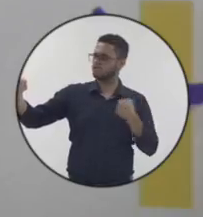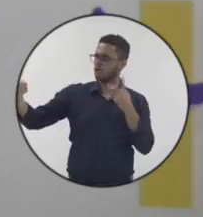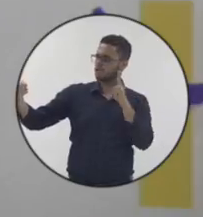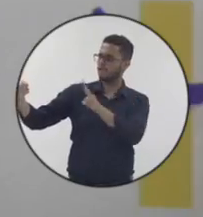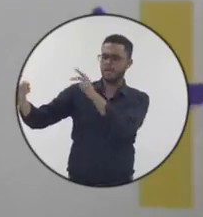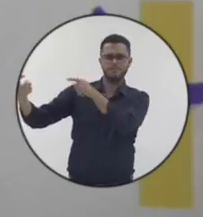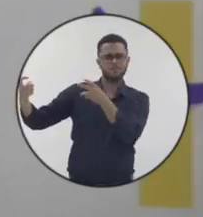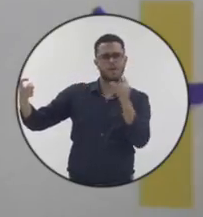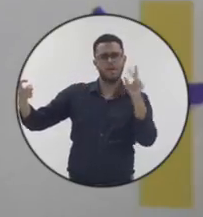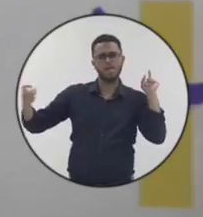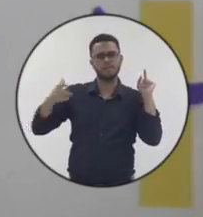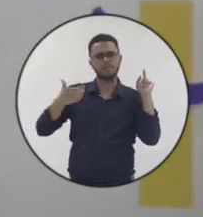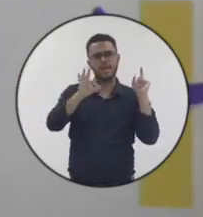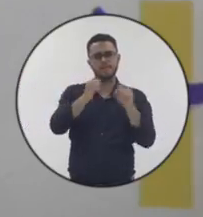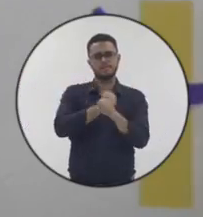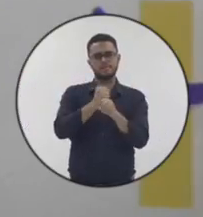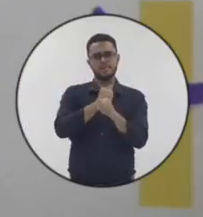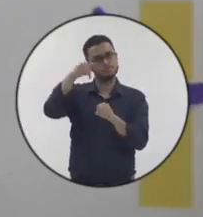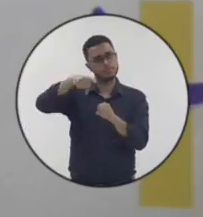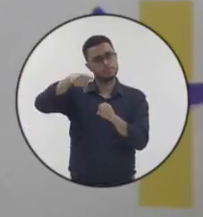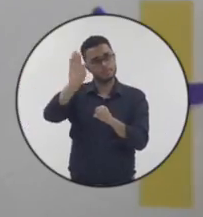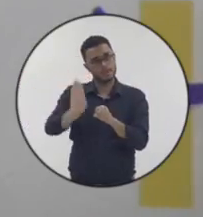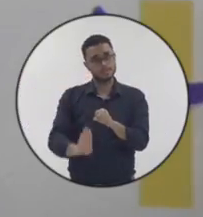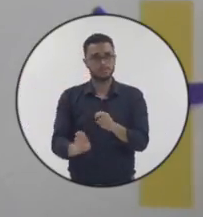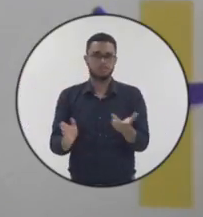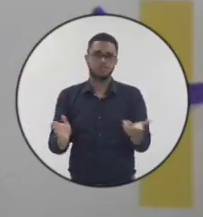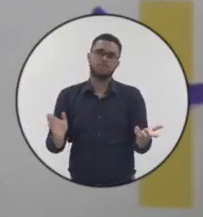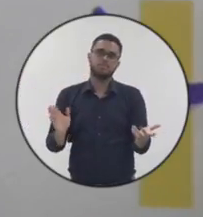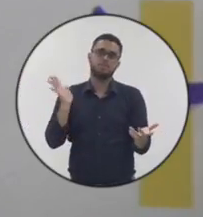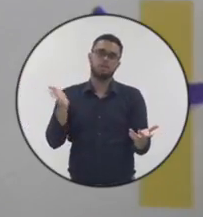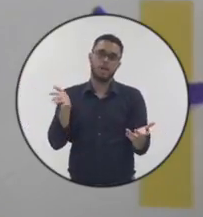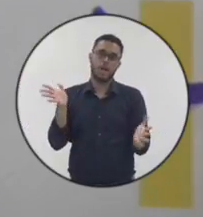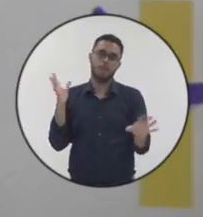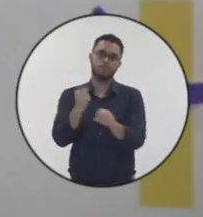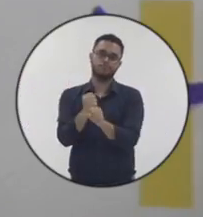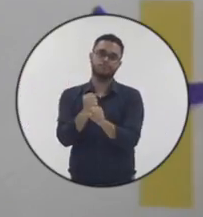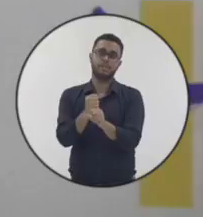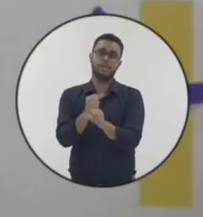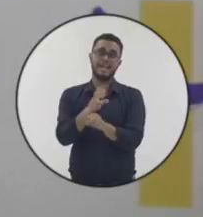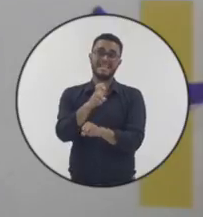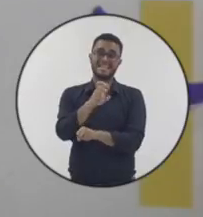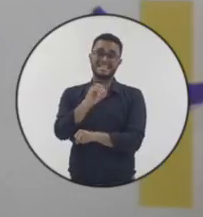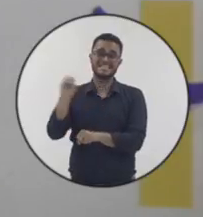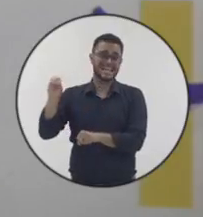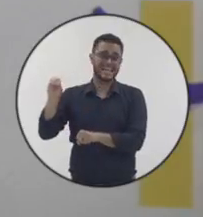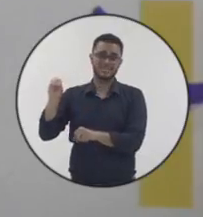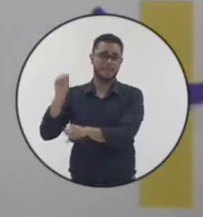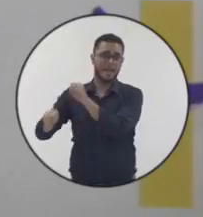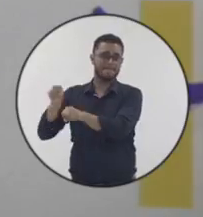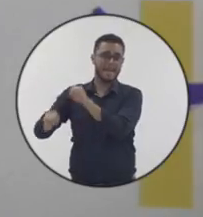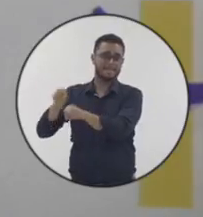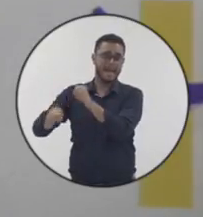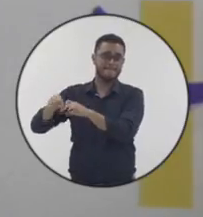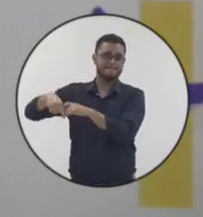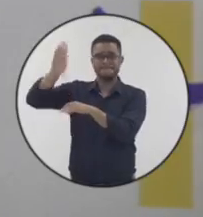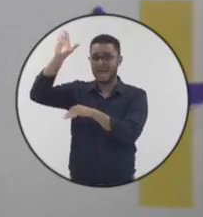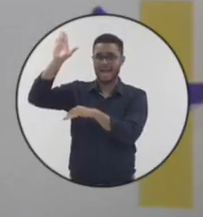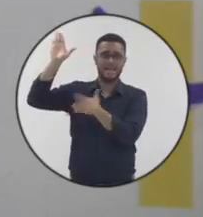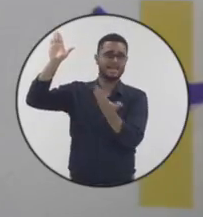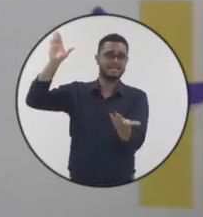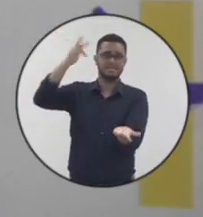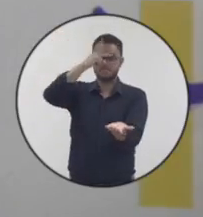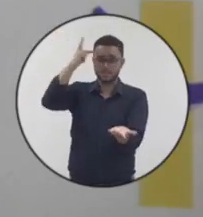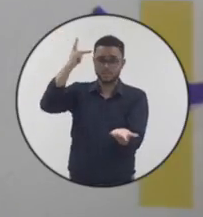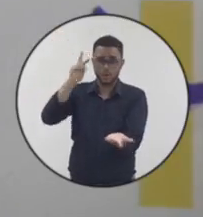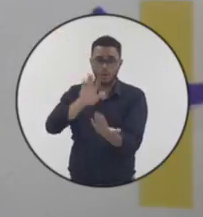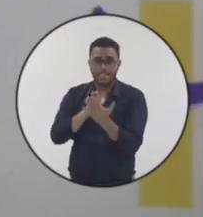presenciado nesses últimos 10 anos no Brasil, onde a gente já totaliza mais de 500 assassinatos de pessoas trans, né, e com um